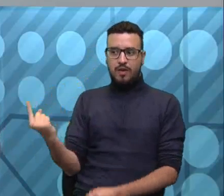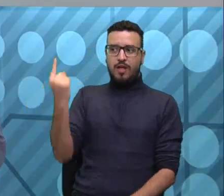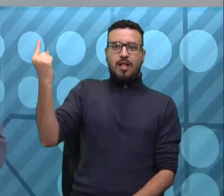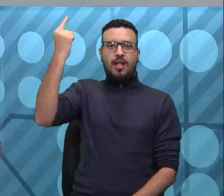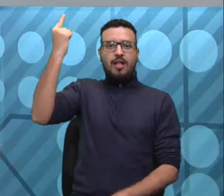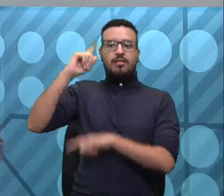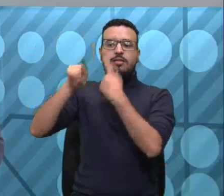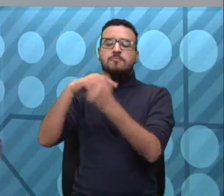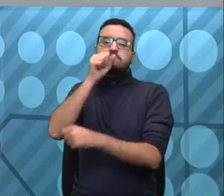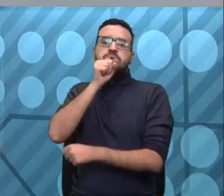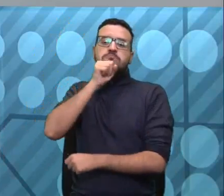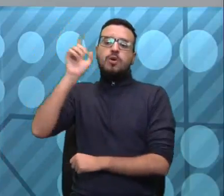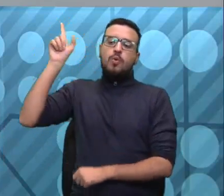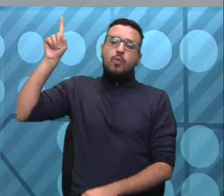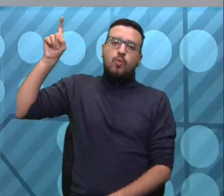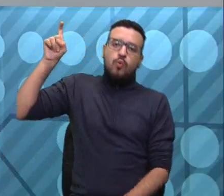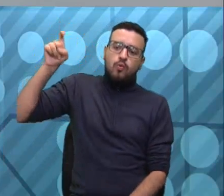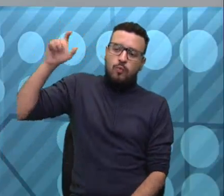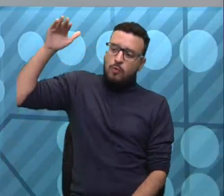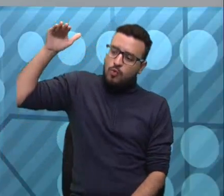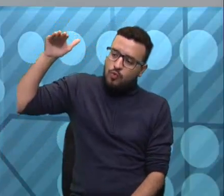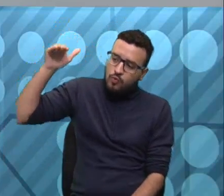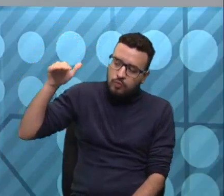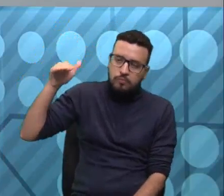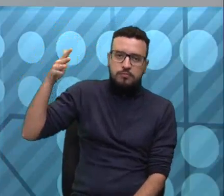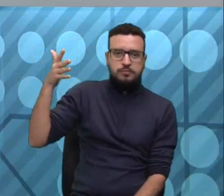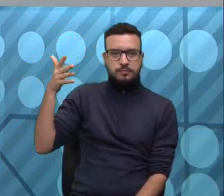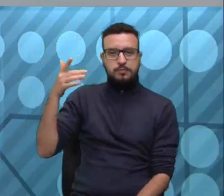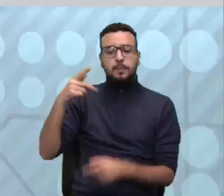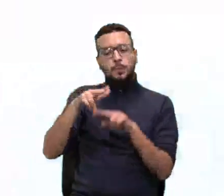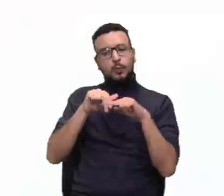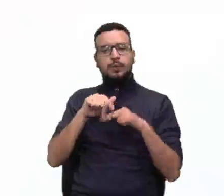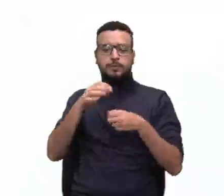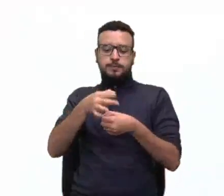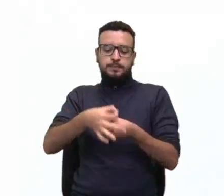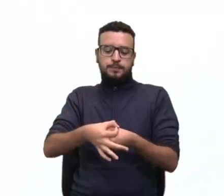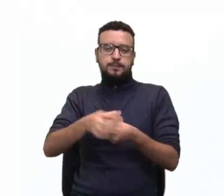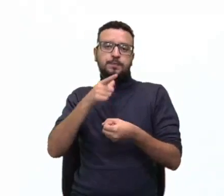esse exemplo aí, tá? Vamos dar sequência? Vamos ao quadro.